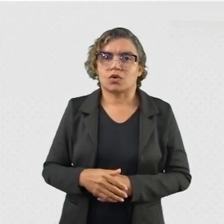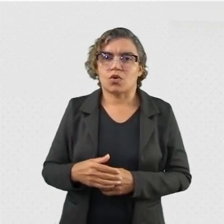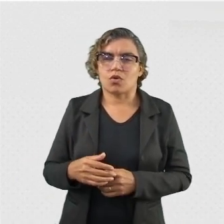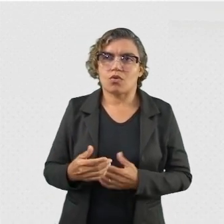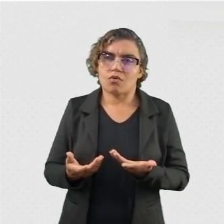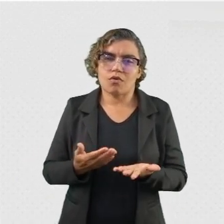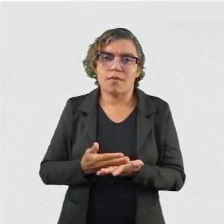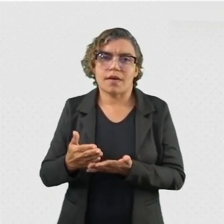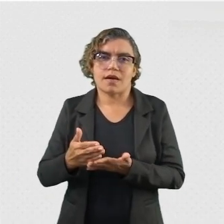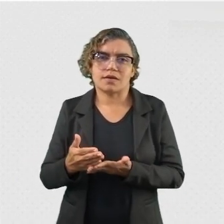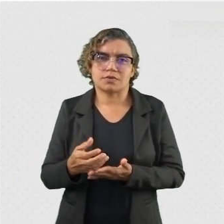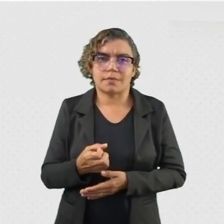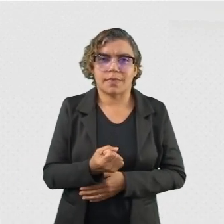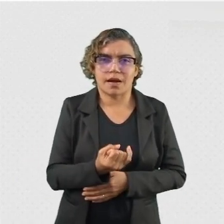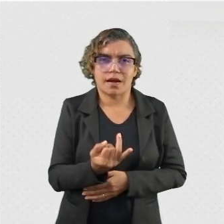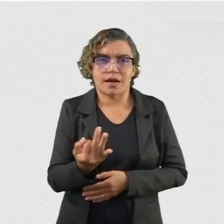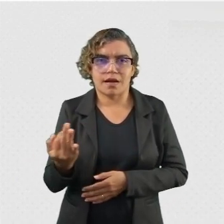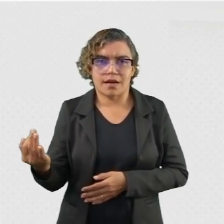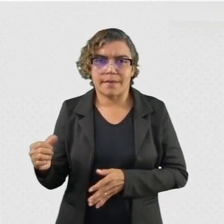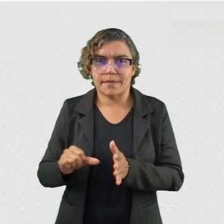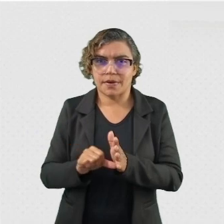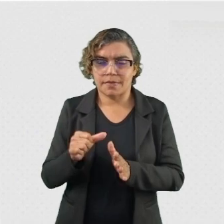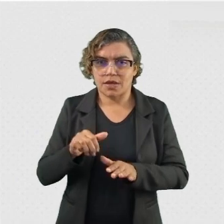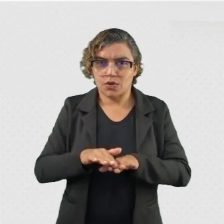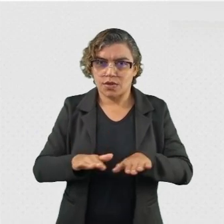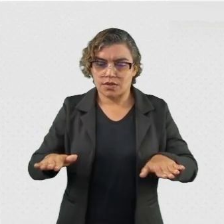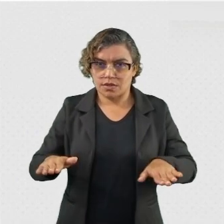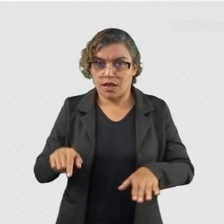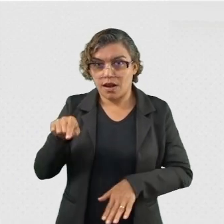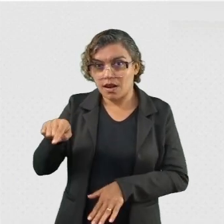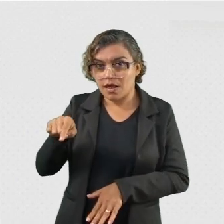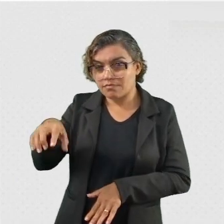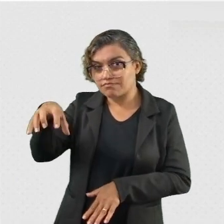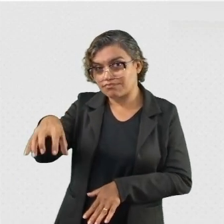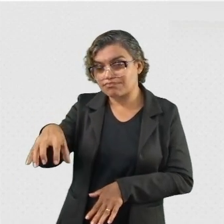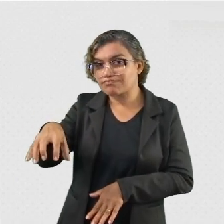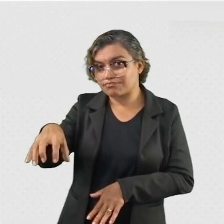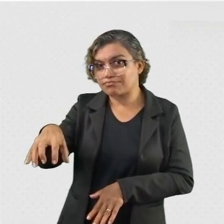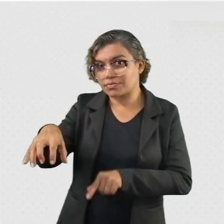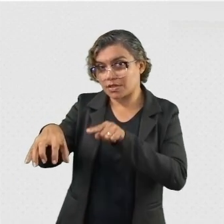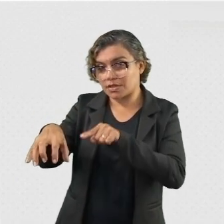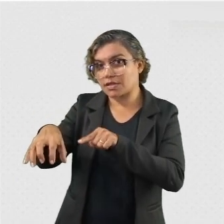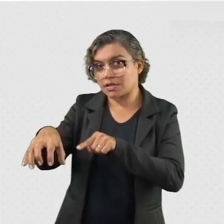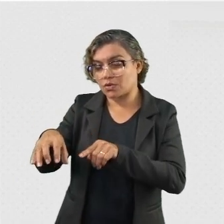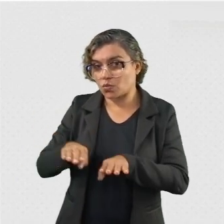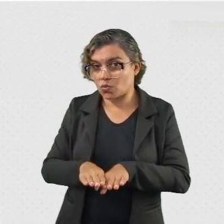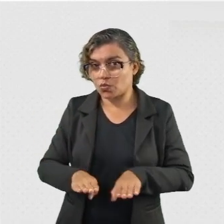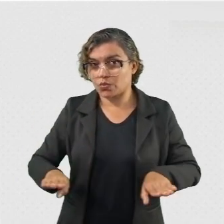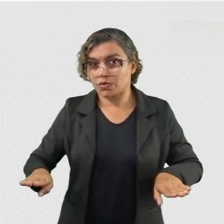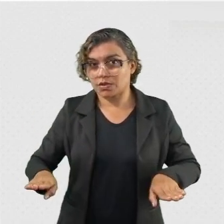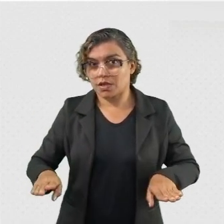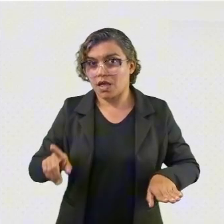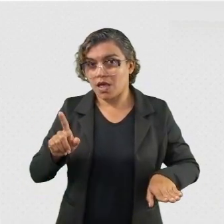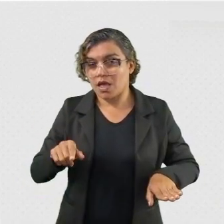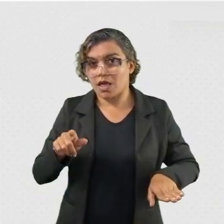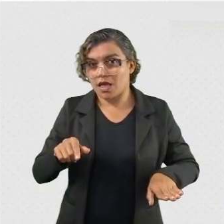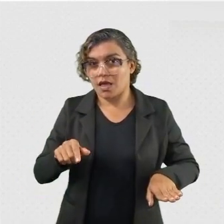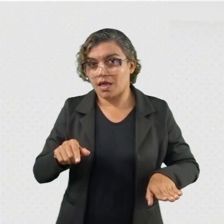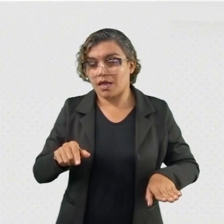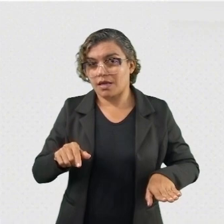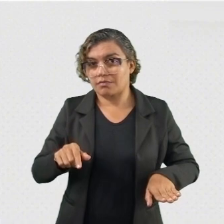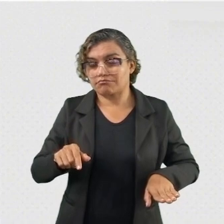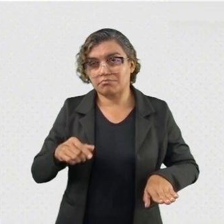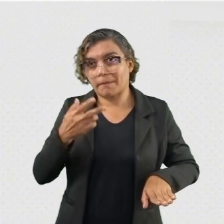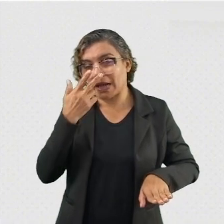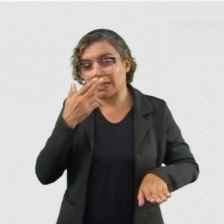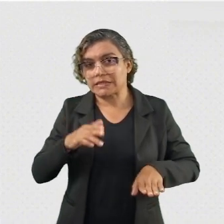térreo como o primeiro andar. Já os britânicos consideram o térreo como um andar